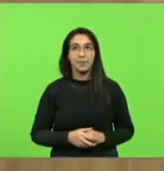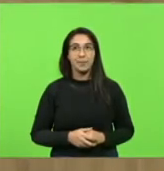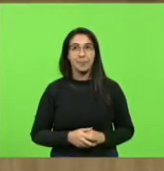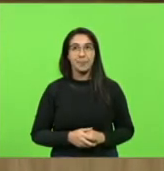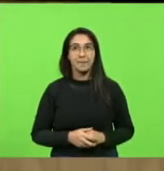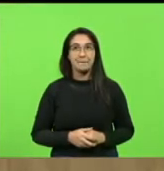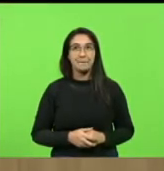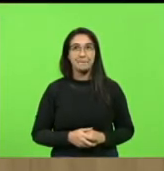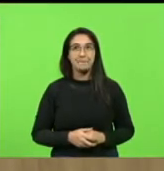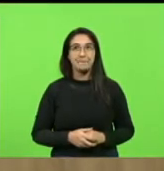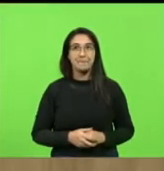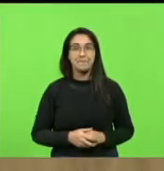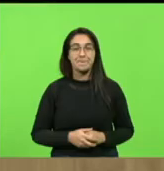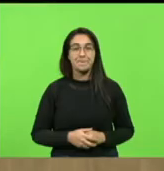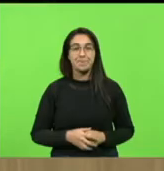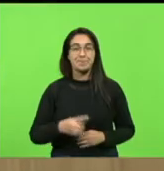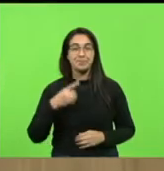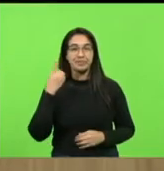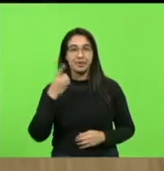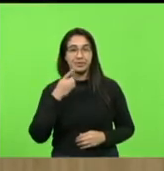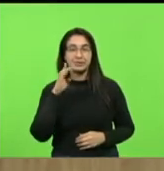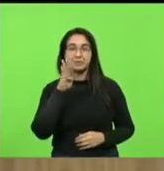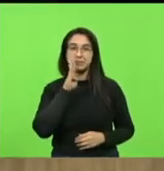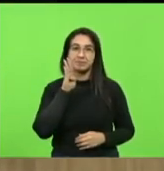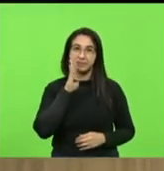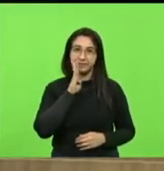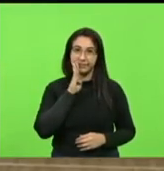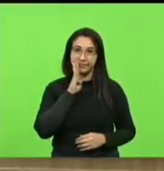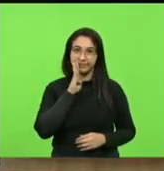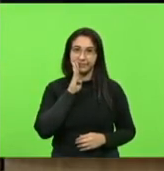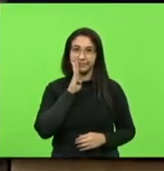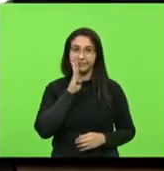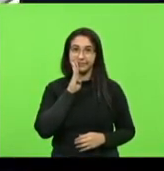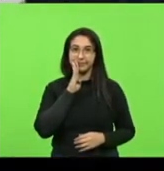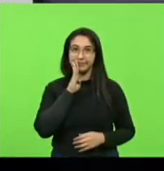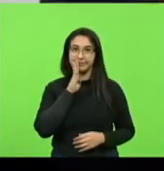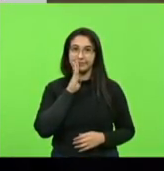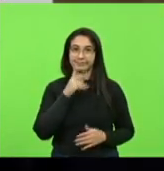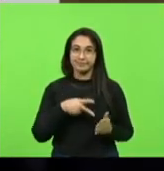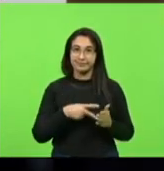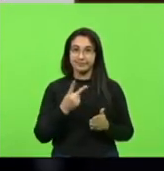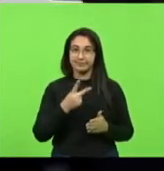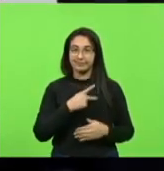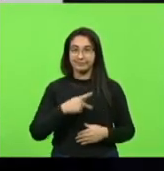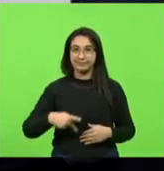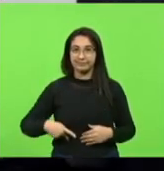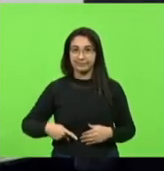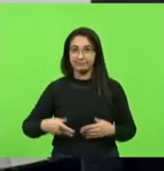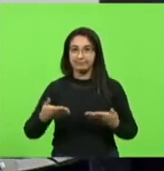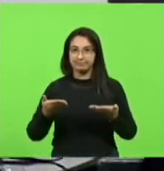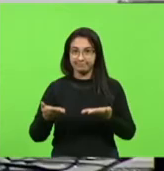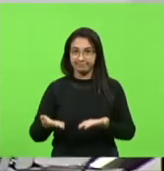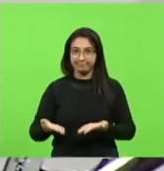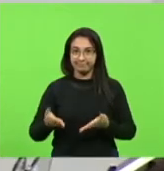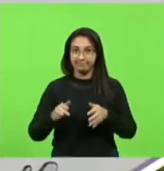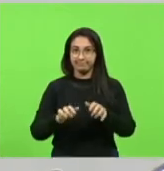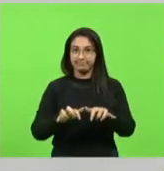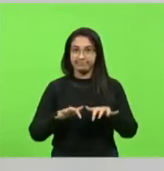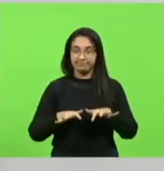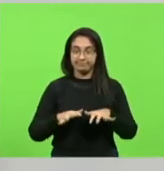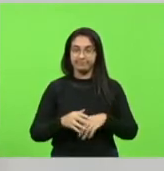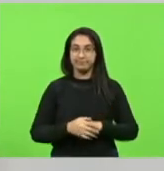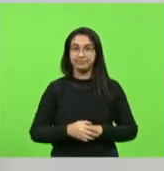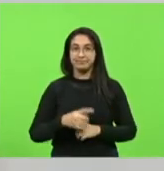Caro deputado Nilson Berlanda, que nosso vice-presidente, que preside essa sessão, senhoras